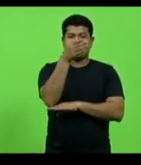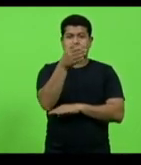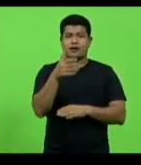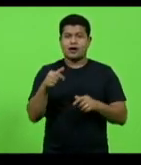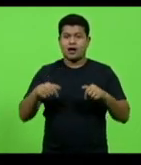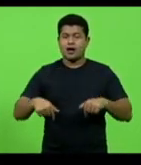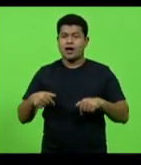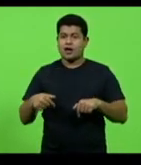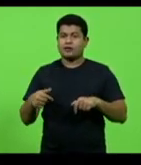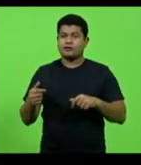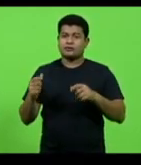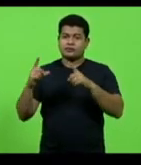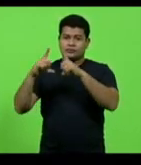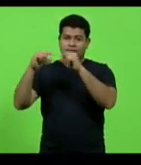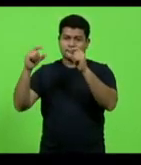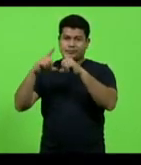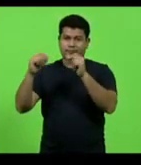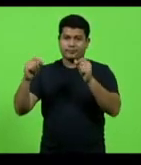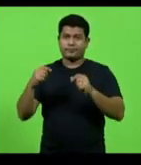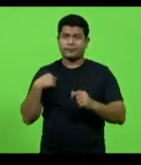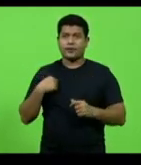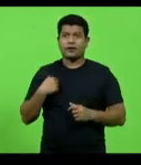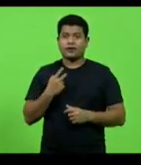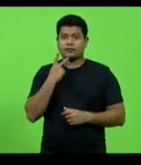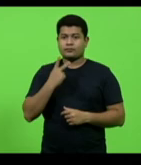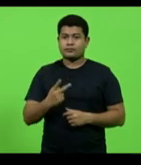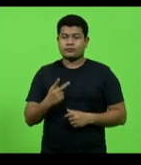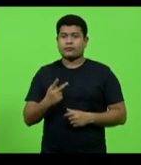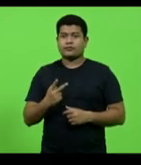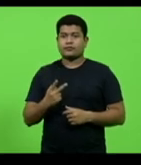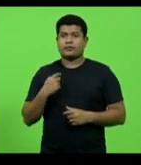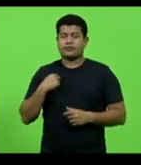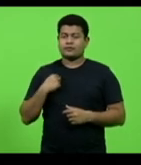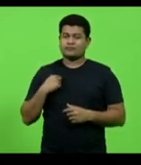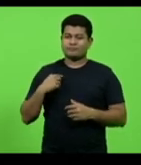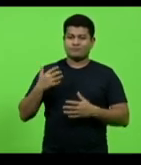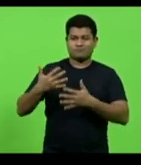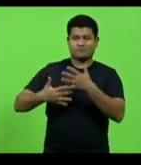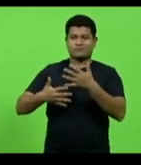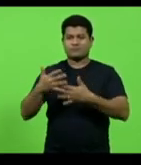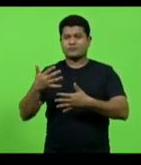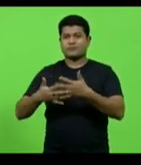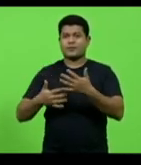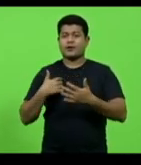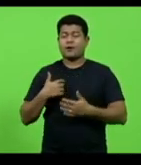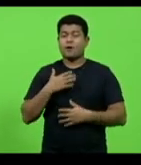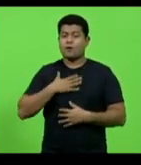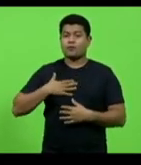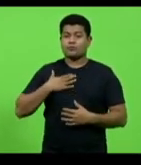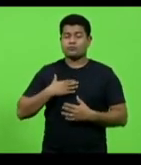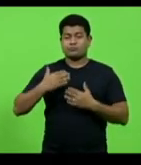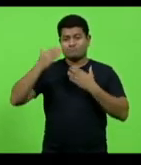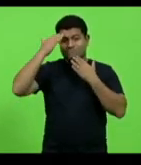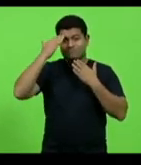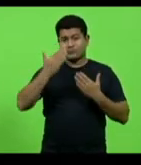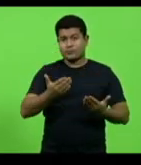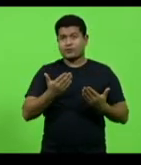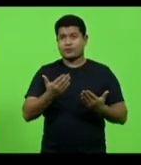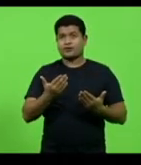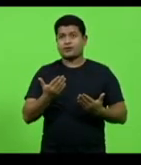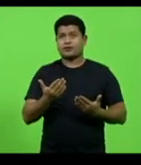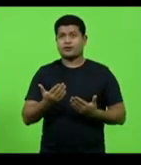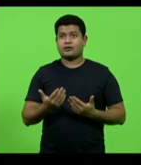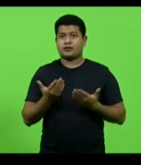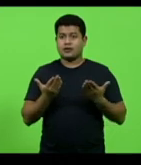Brasília. Então, estou falando aqui um pouco de improviso, né? Eu gostaria muito de agradecer à deputada Luísa Canziani